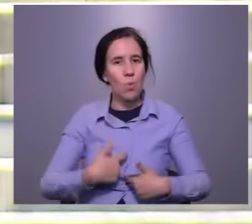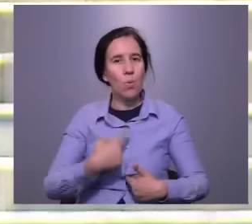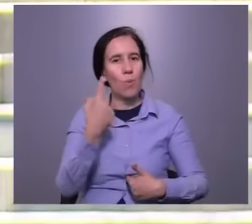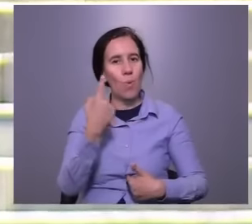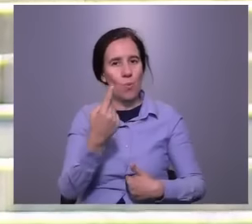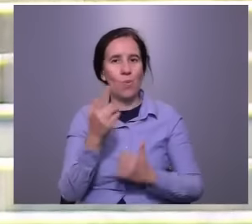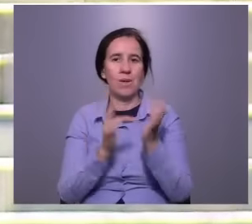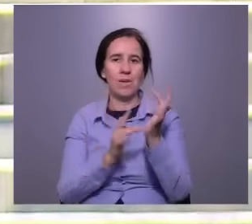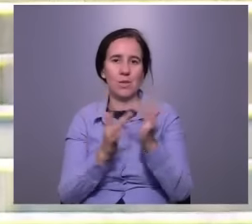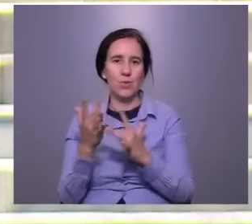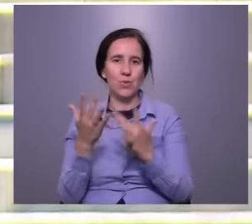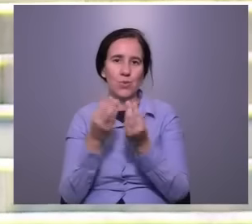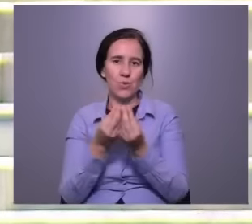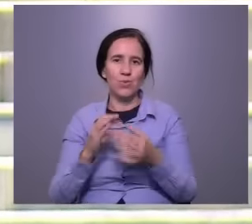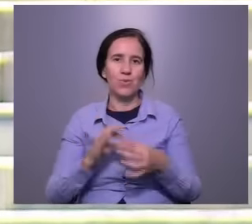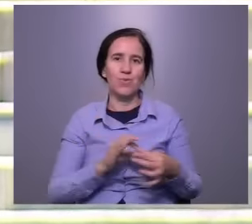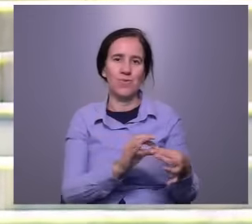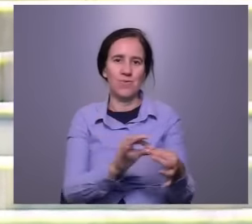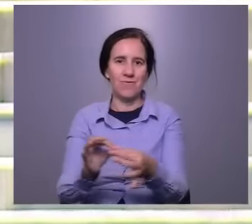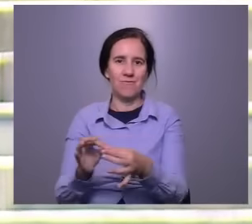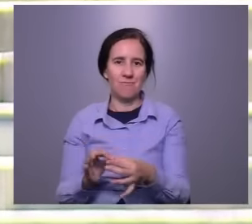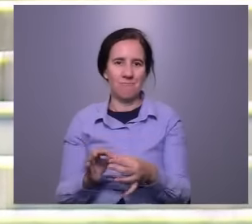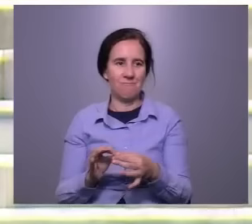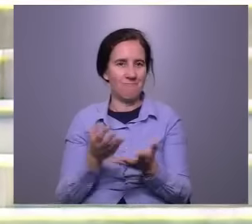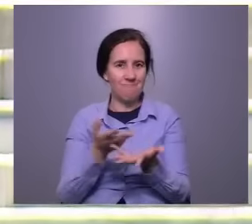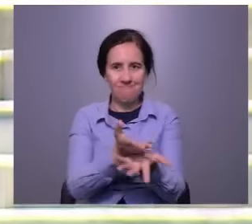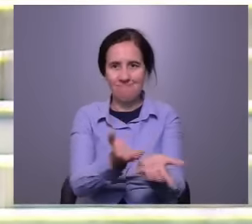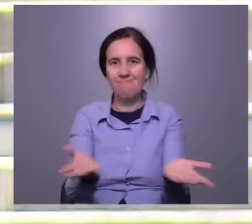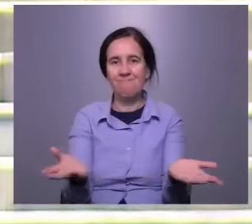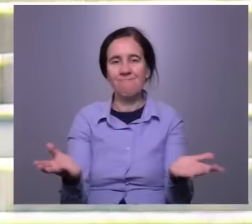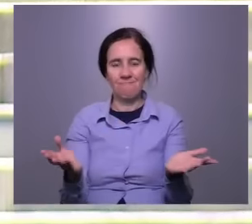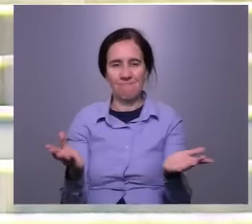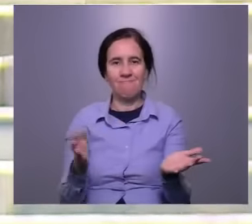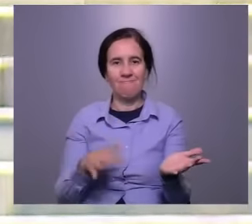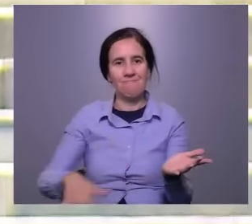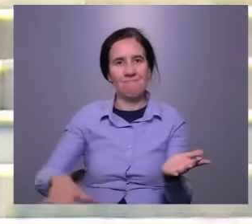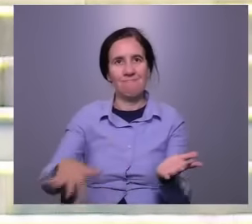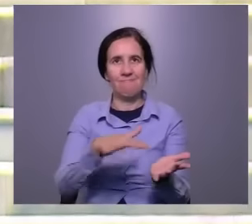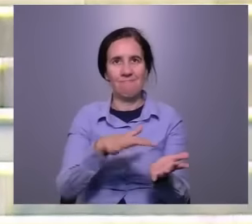verdade que, como o apóstolo, também cantamos.